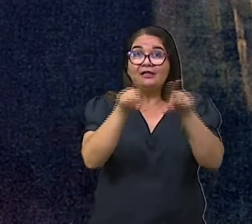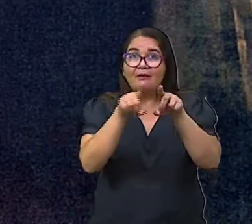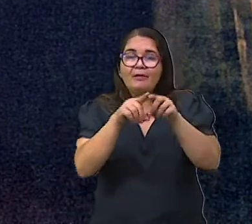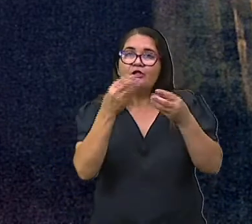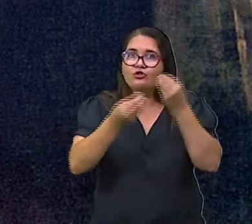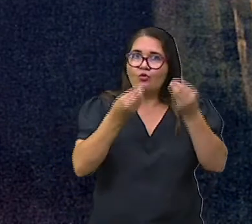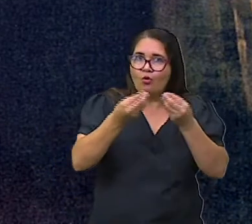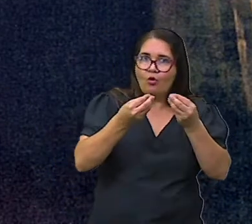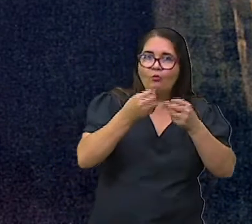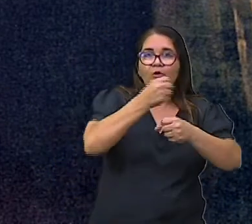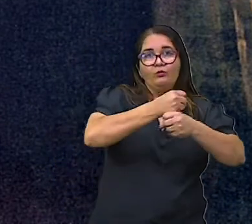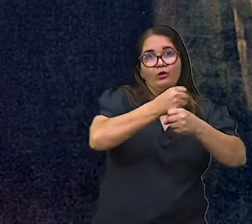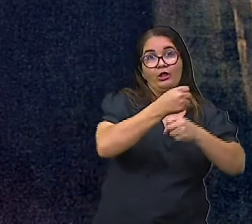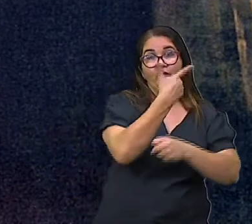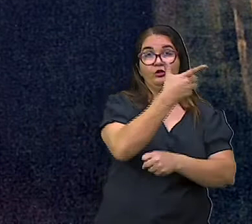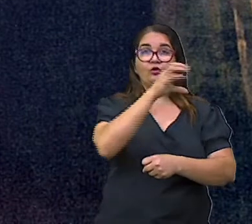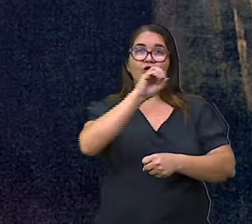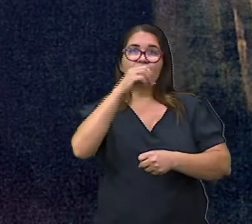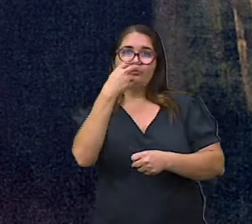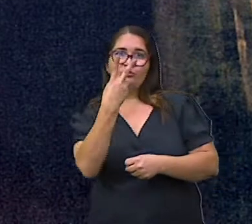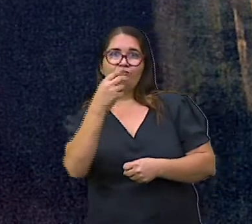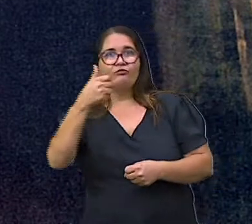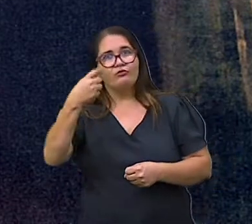2021 ainda